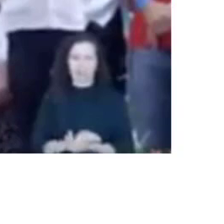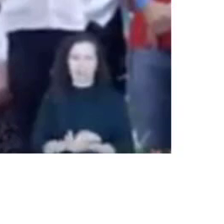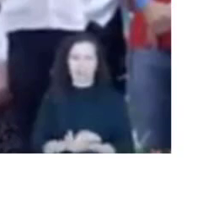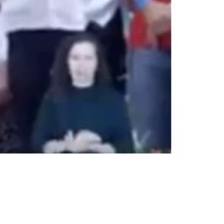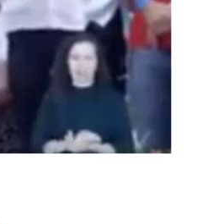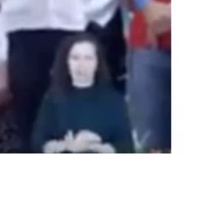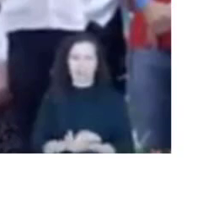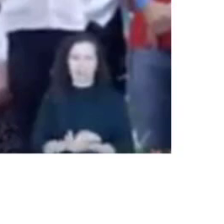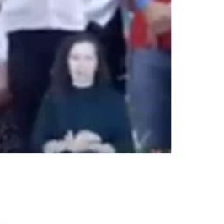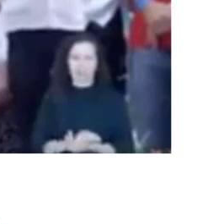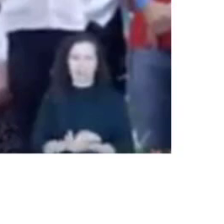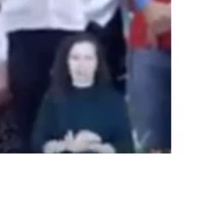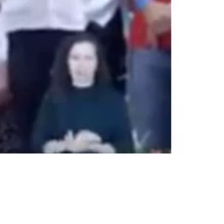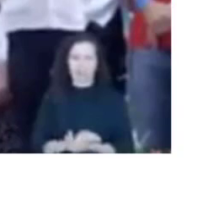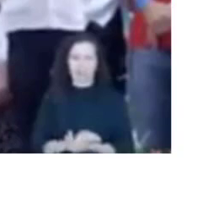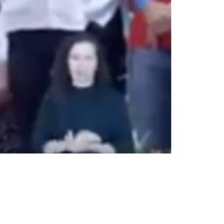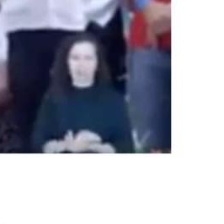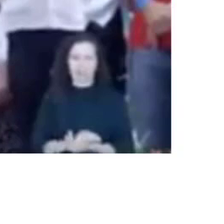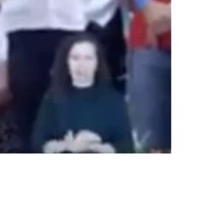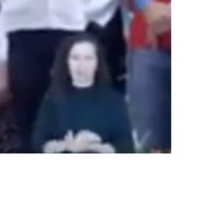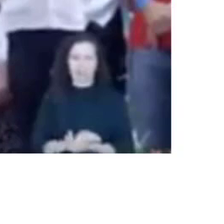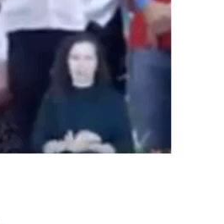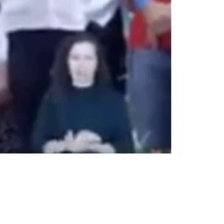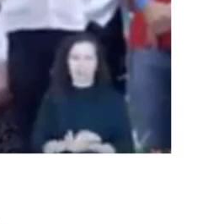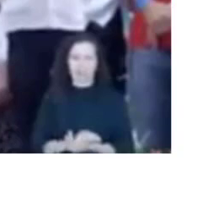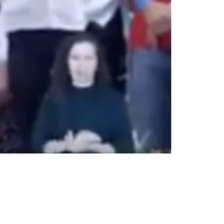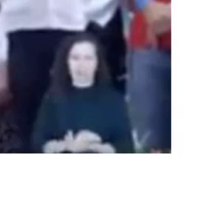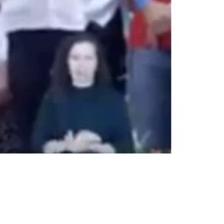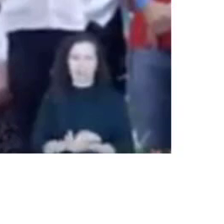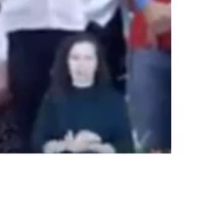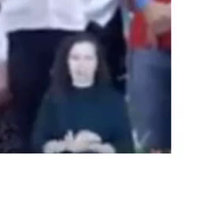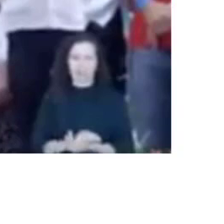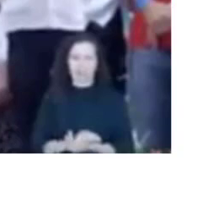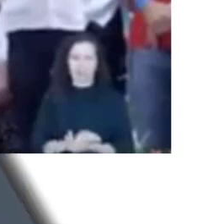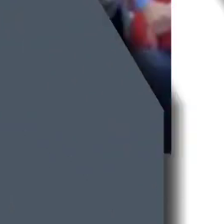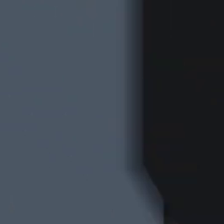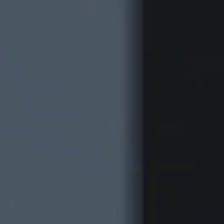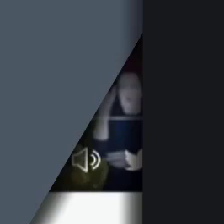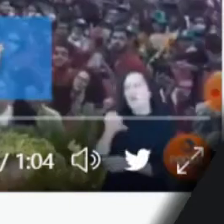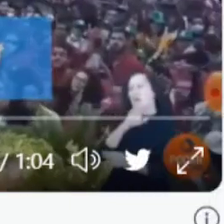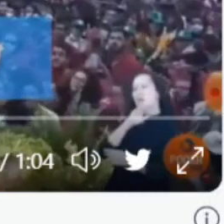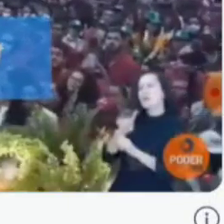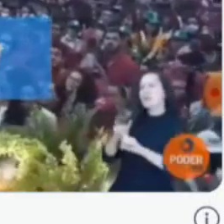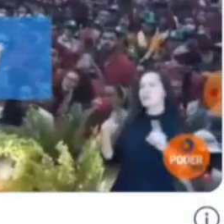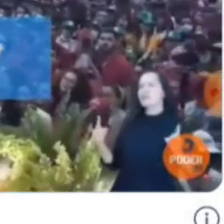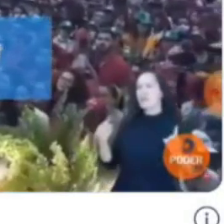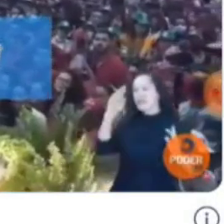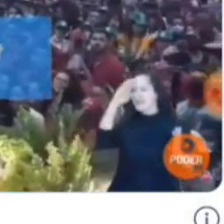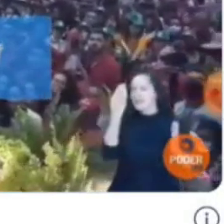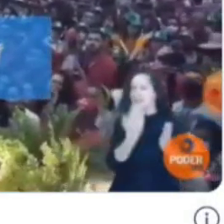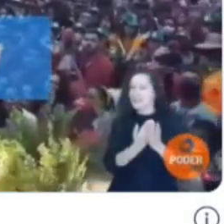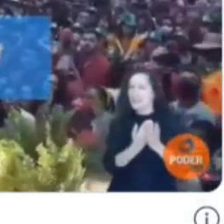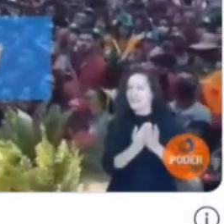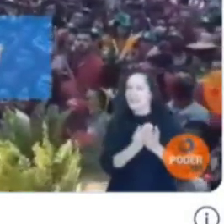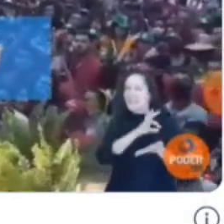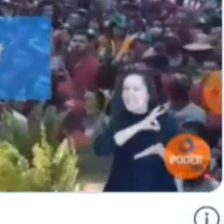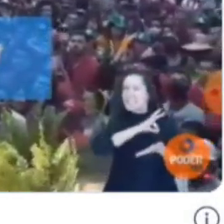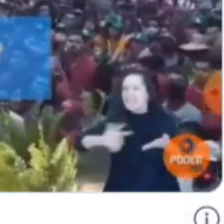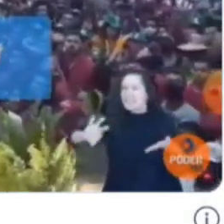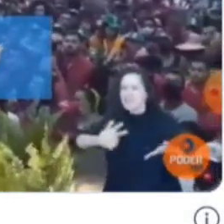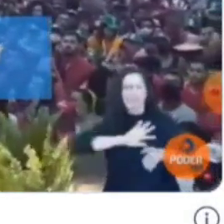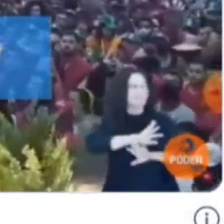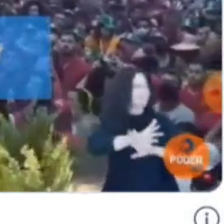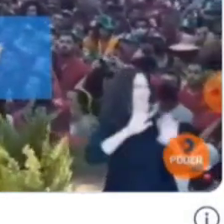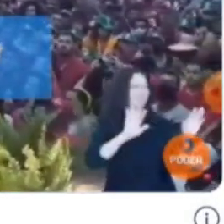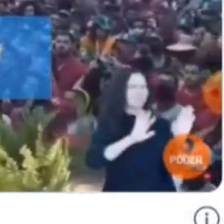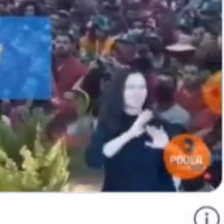né, antigamente de fascista, né, quando eles perdiam as eleições para essas pessoas. Dá uma olhada aí. A gente saía da disputa,